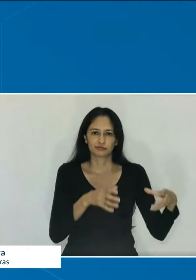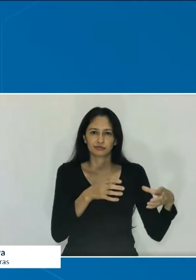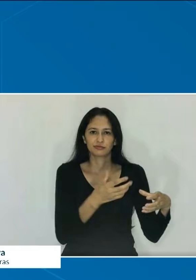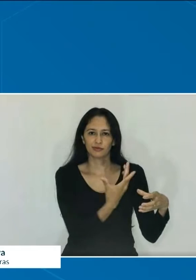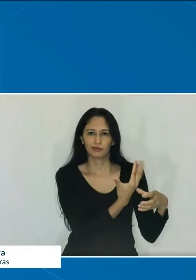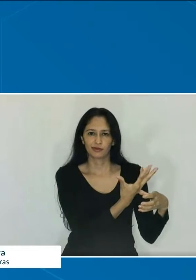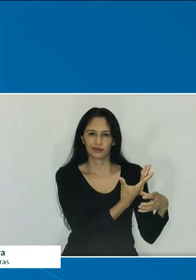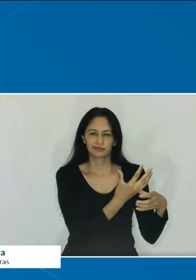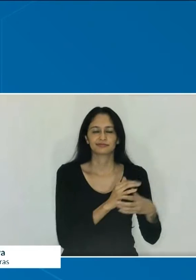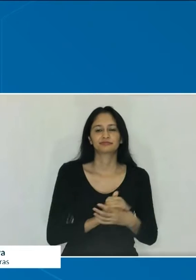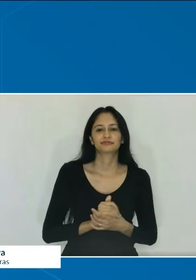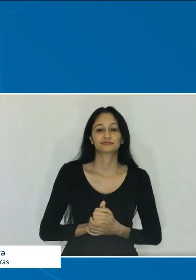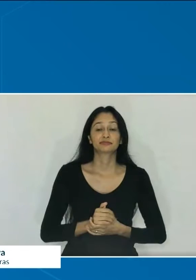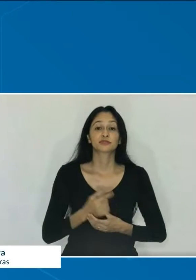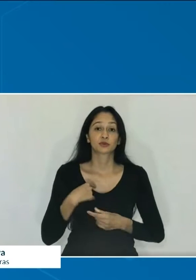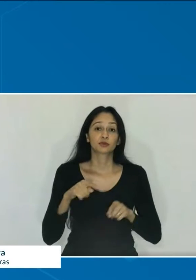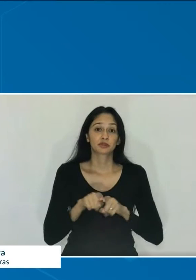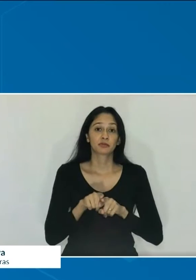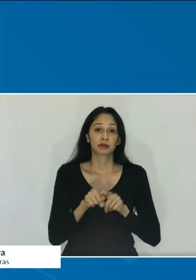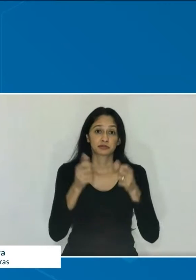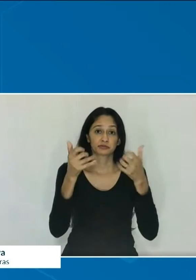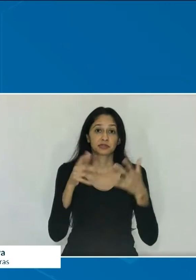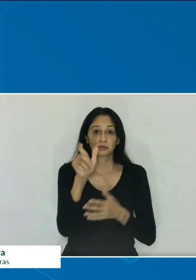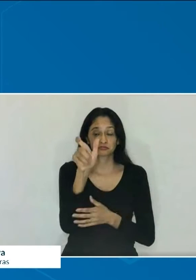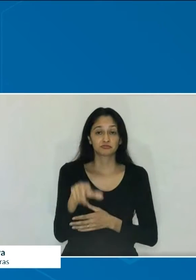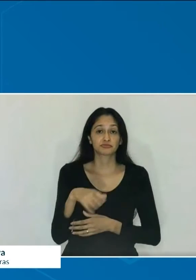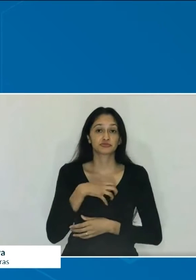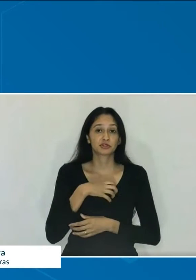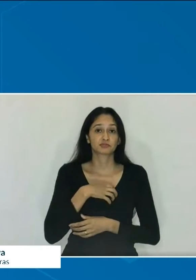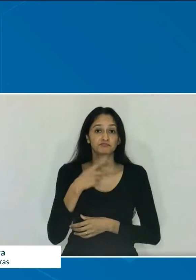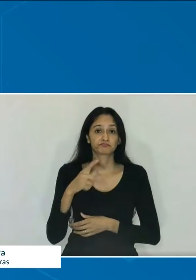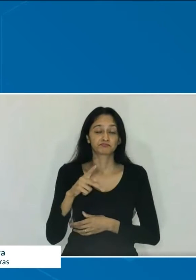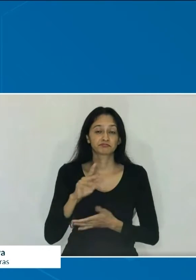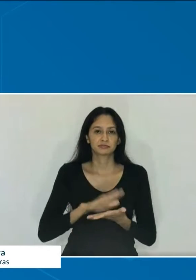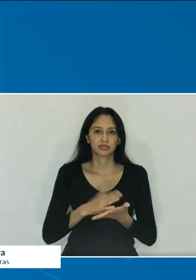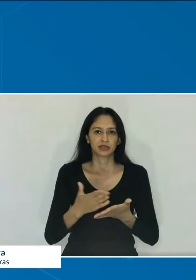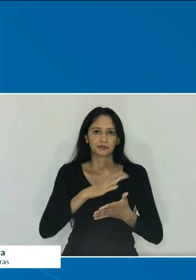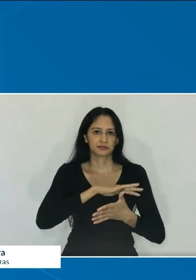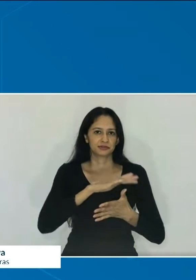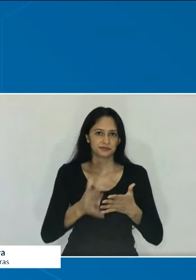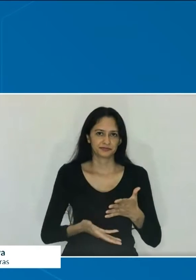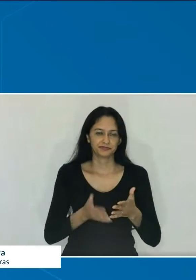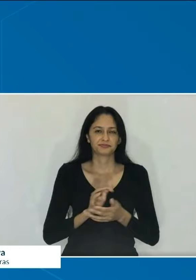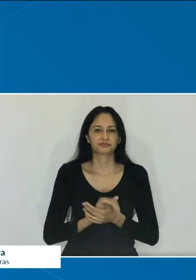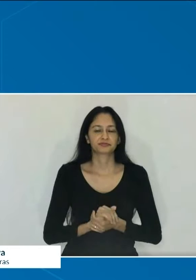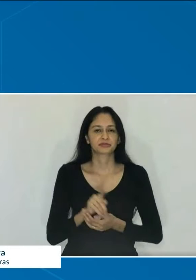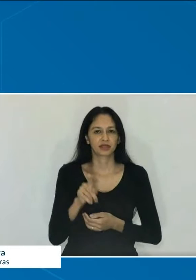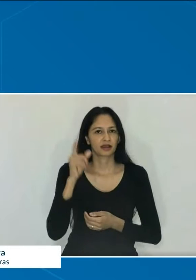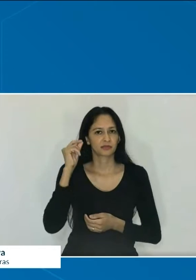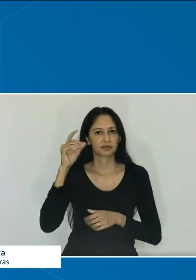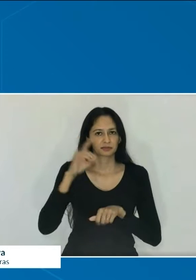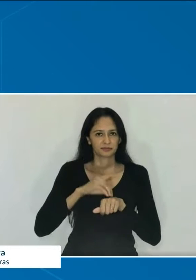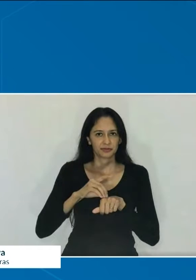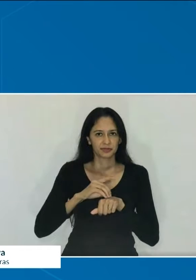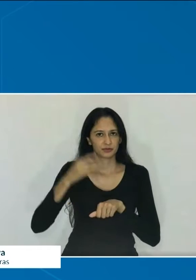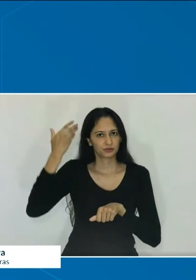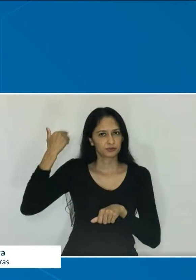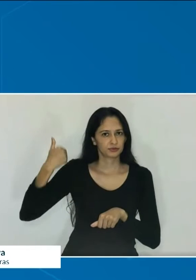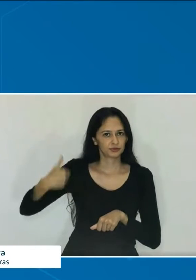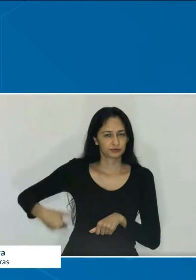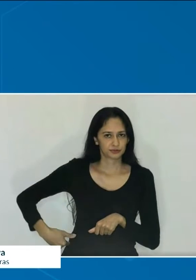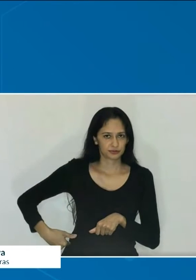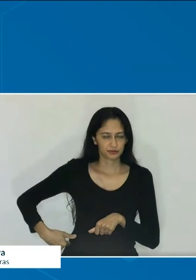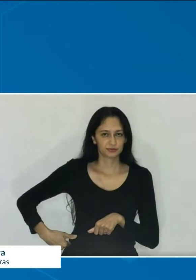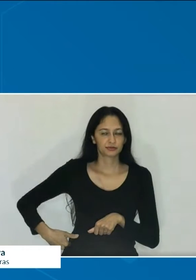planta. Eu vou fazer também a autodescrição da Jenny Silva. A Jenny Silva ela tem cabelos pretos e longos,